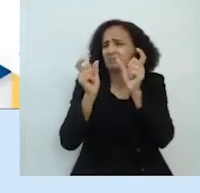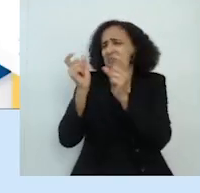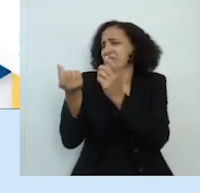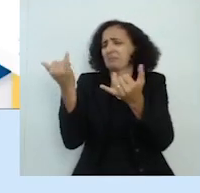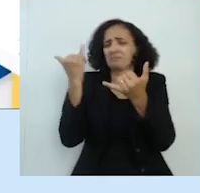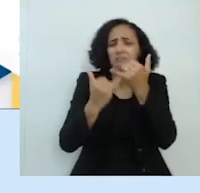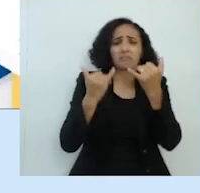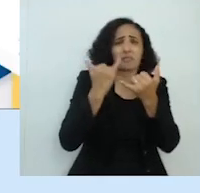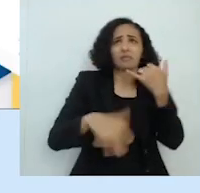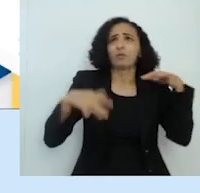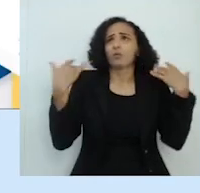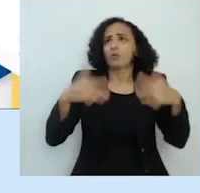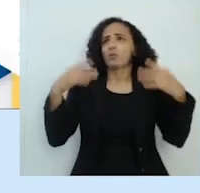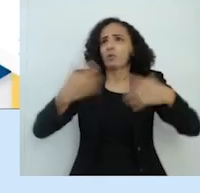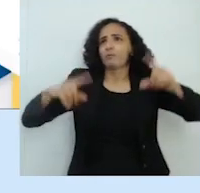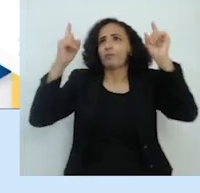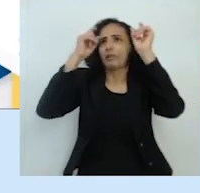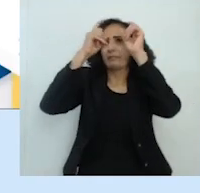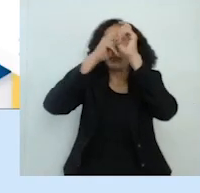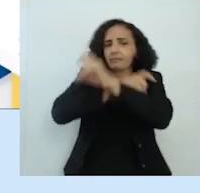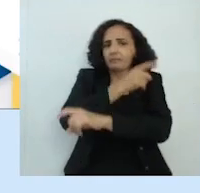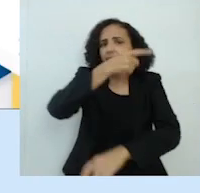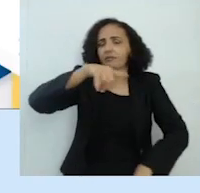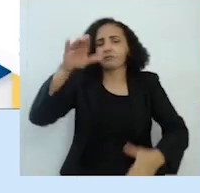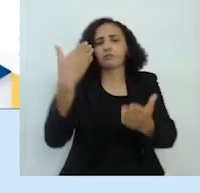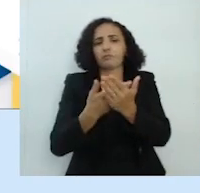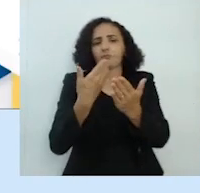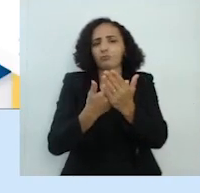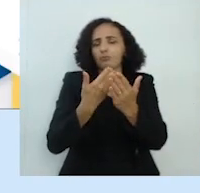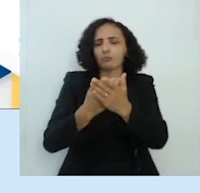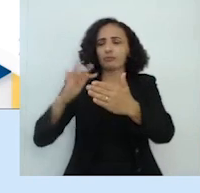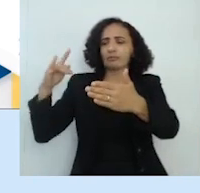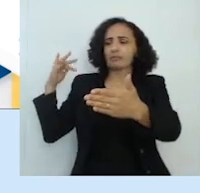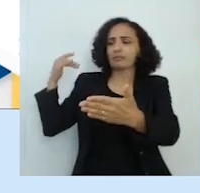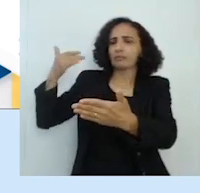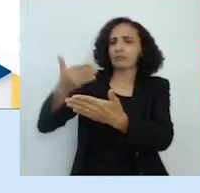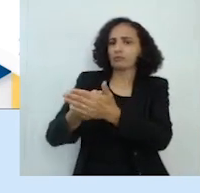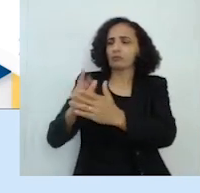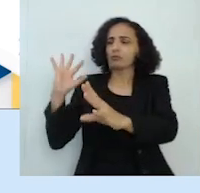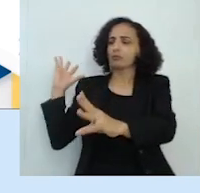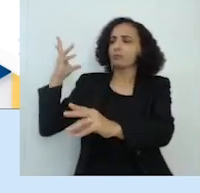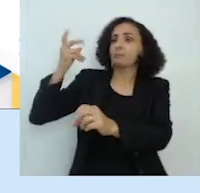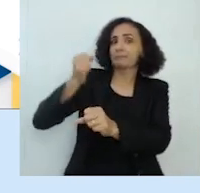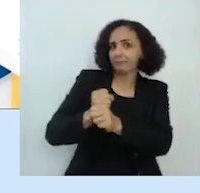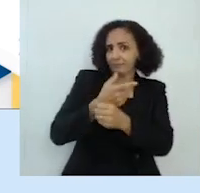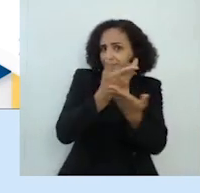parecido, mas nada como vocês dar uma revisada. E para isso, meus